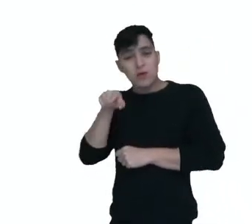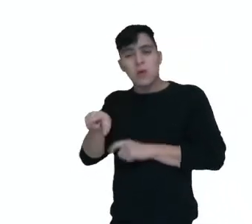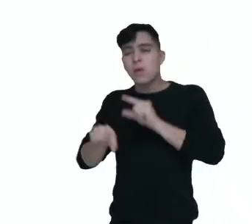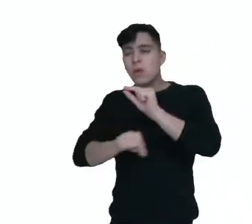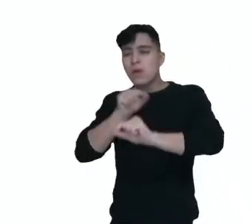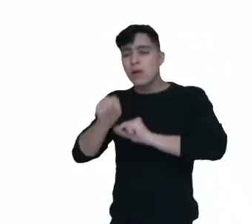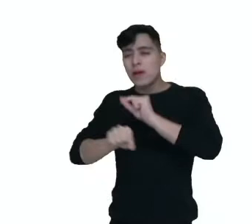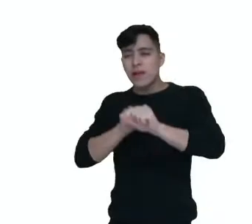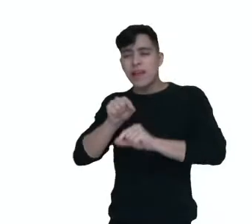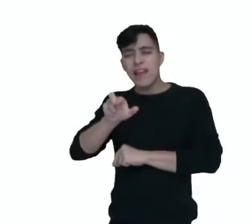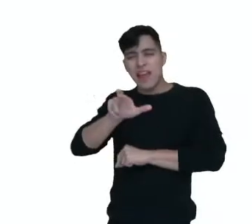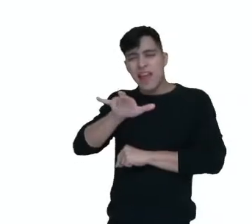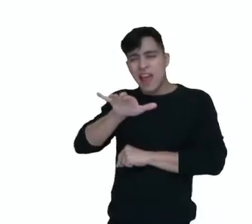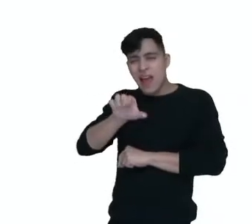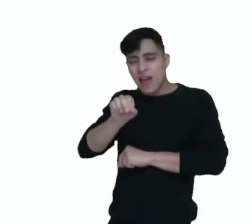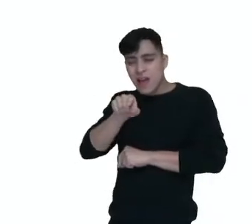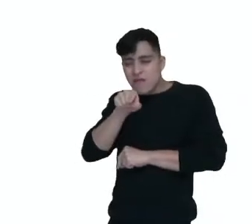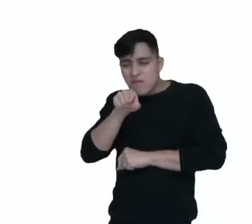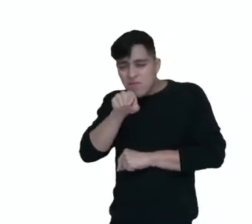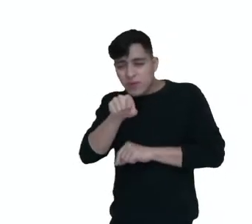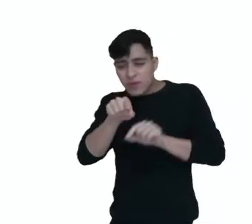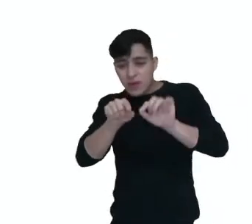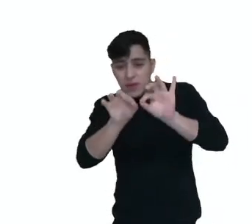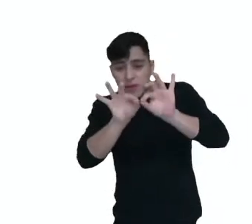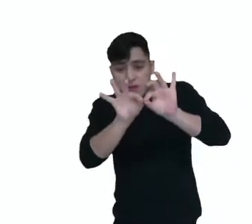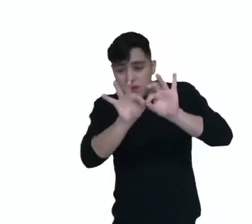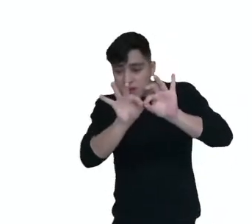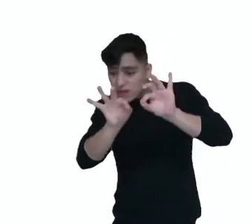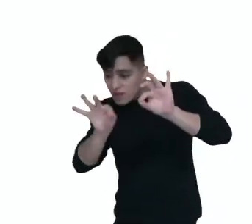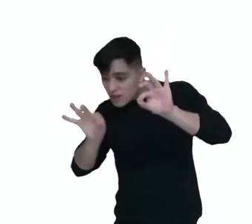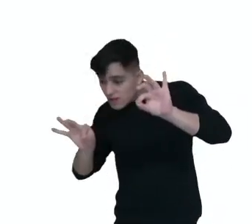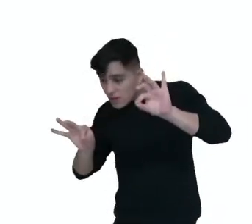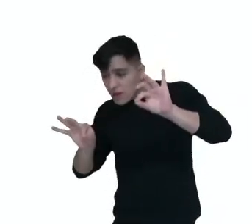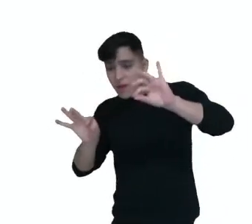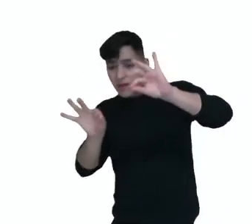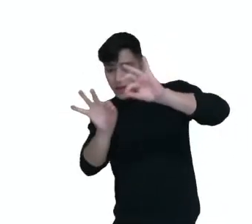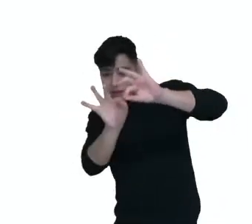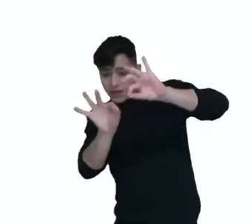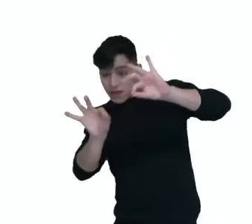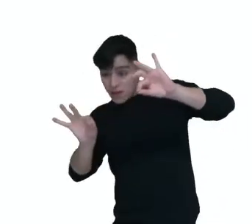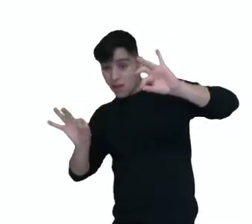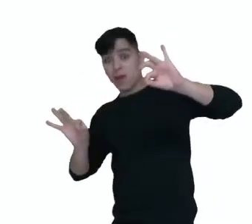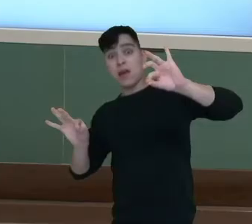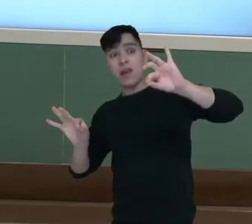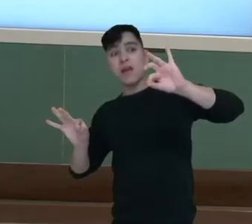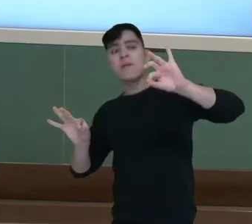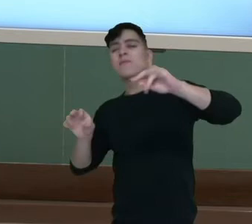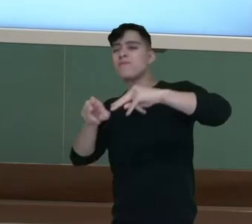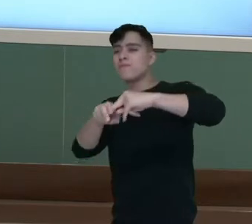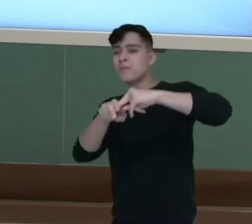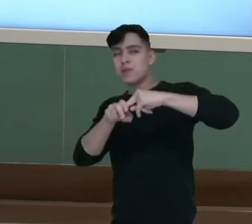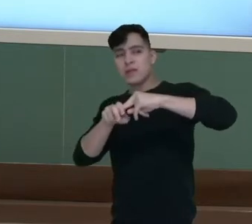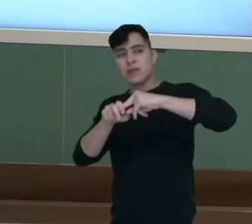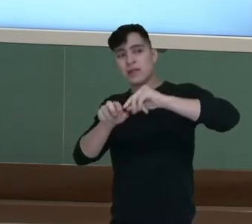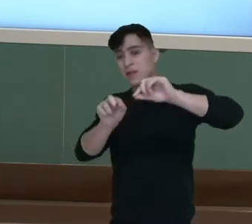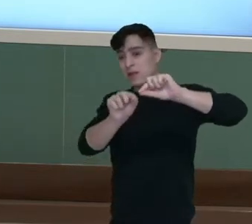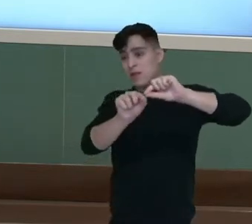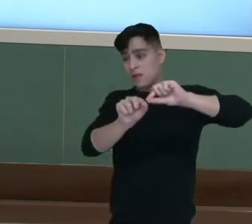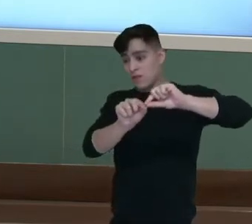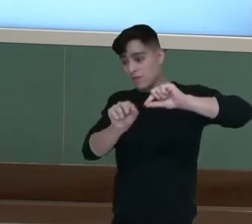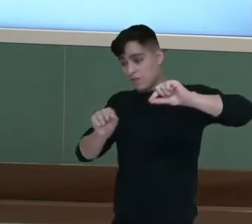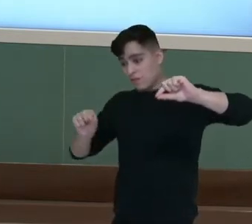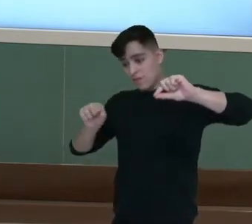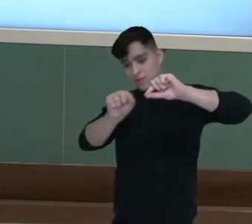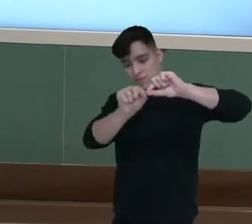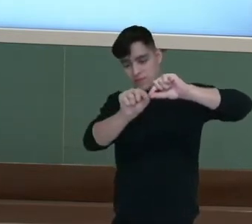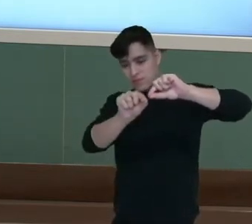O raio desse comprimento de arco, ele é maior. E, consequentemente, o comprimento deste arco acaba sendo